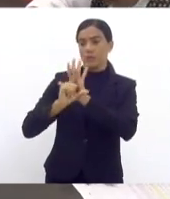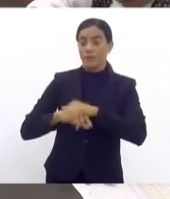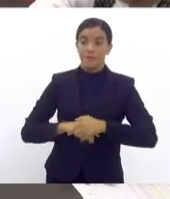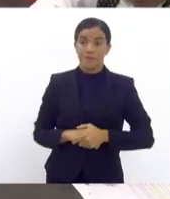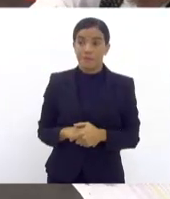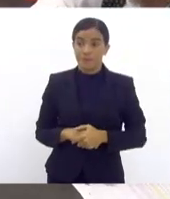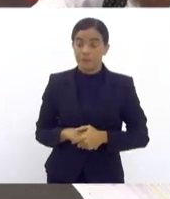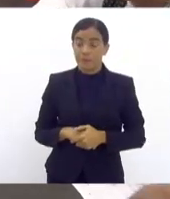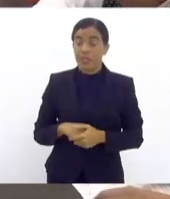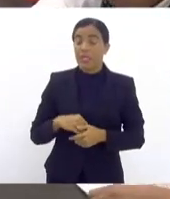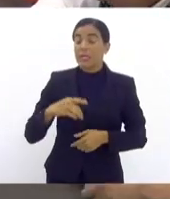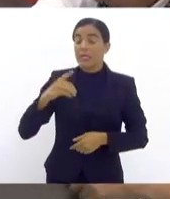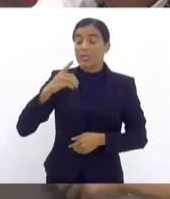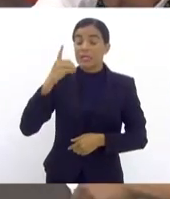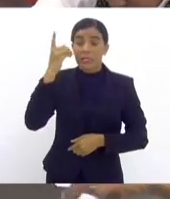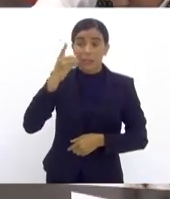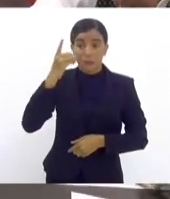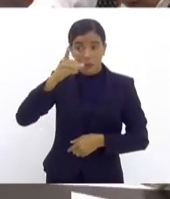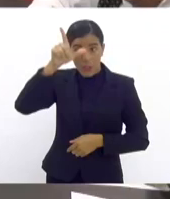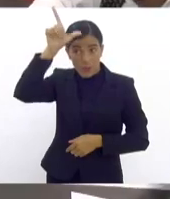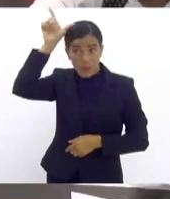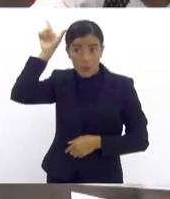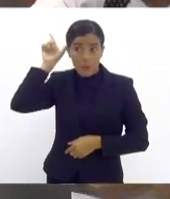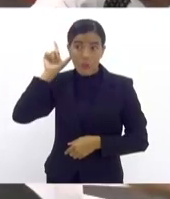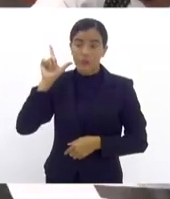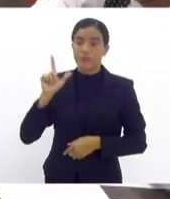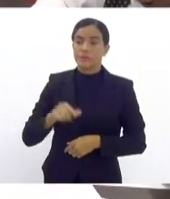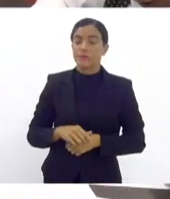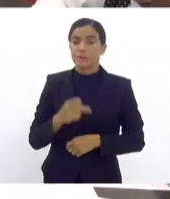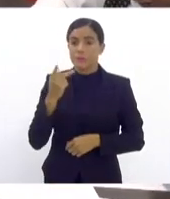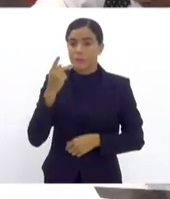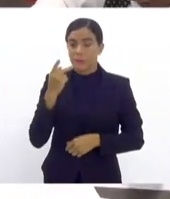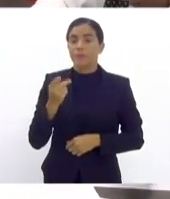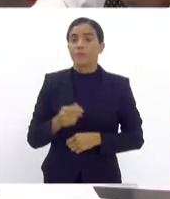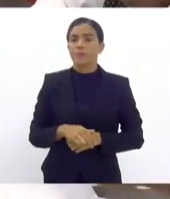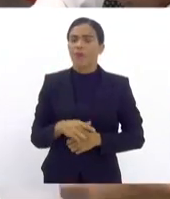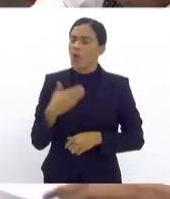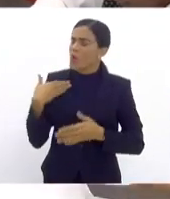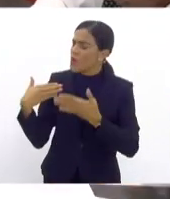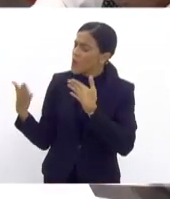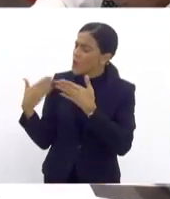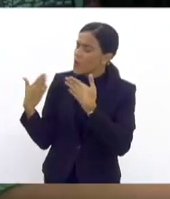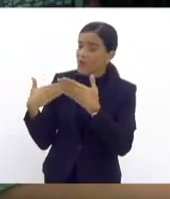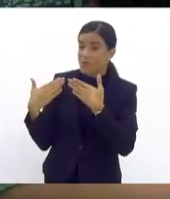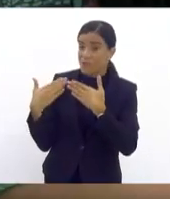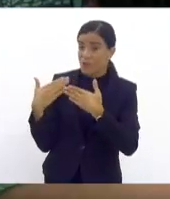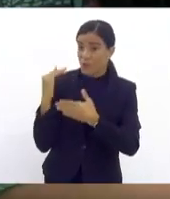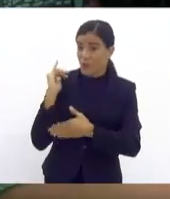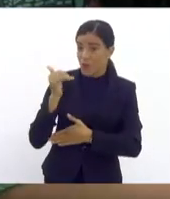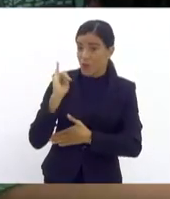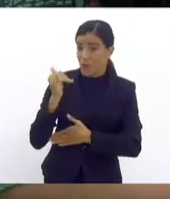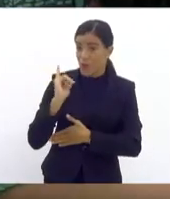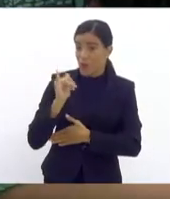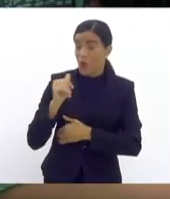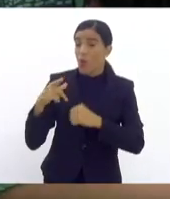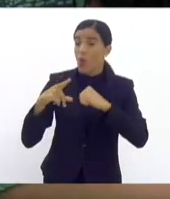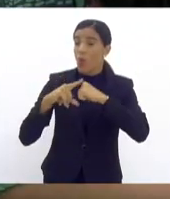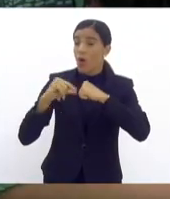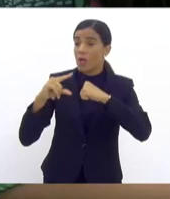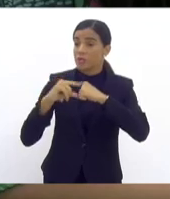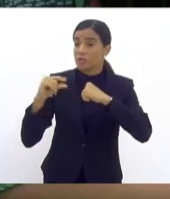não, deputado Luiz Paulo. Me fala aqui com o relator. Pois não. O artigo 2º tem